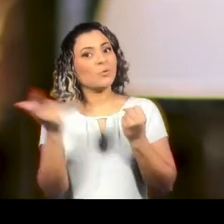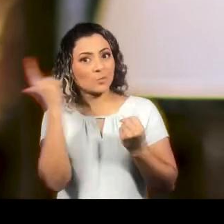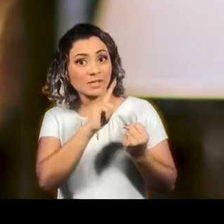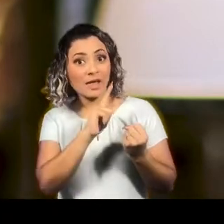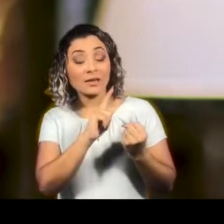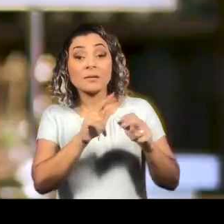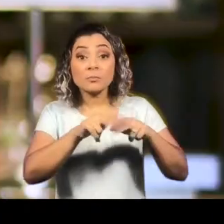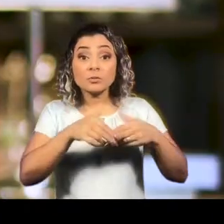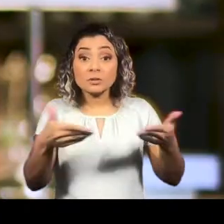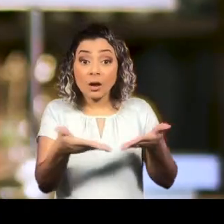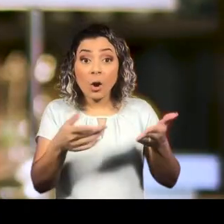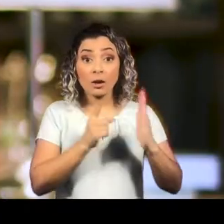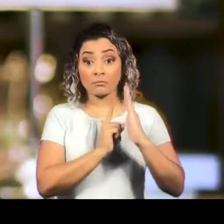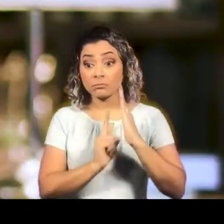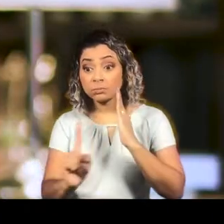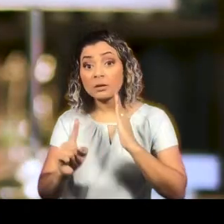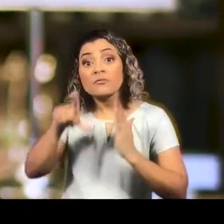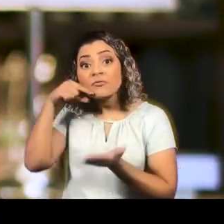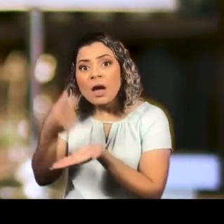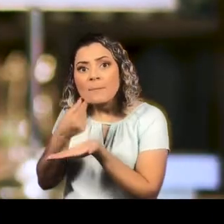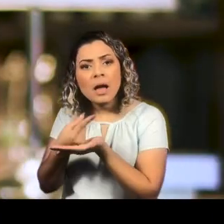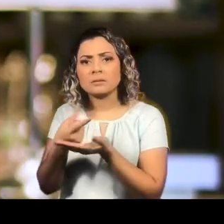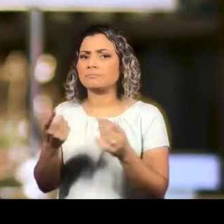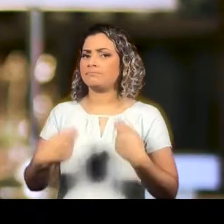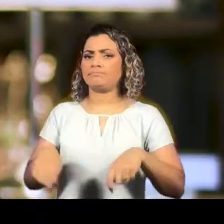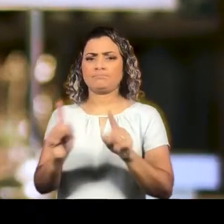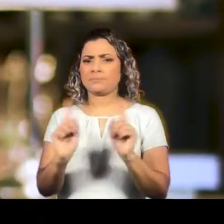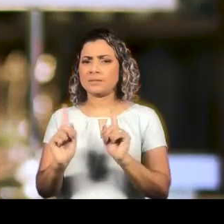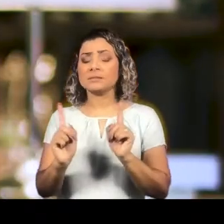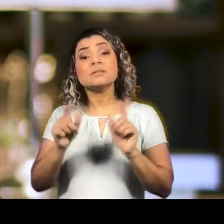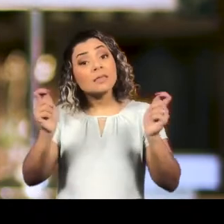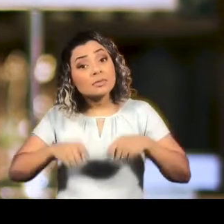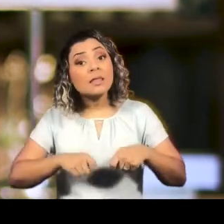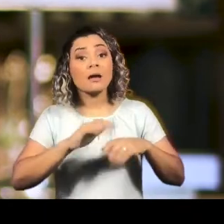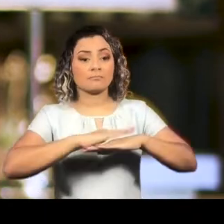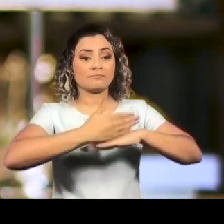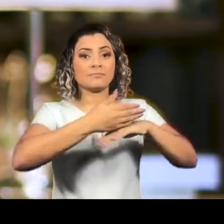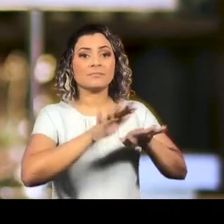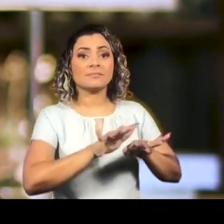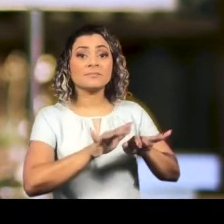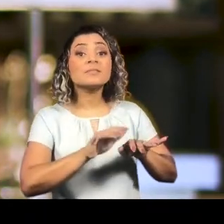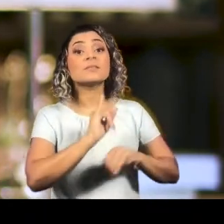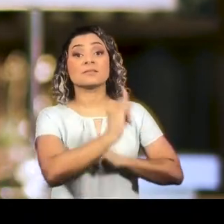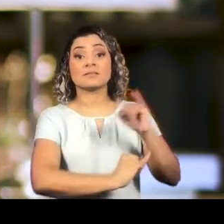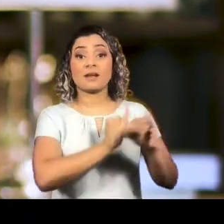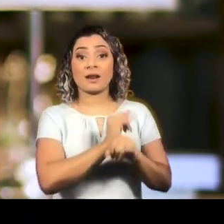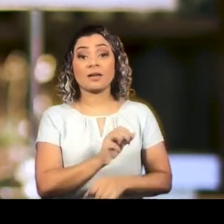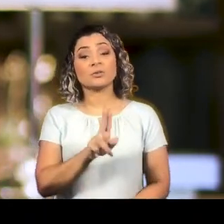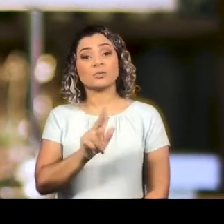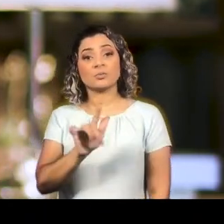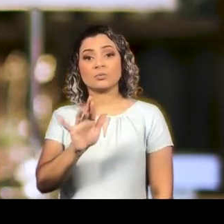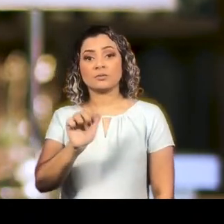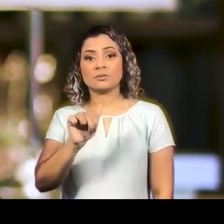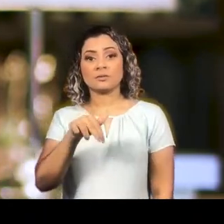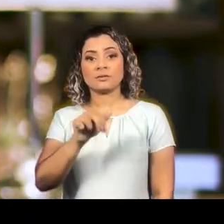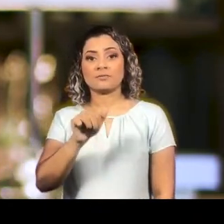com segurança. Ao invés de ir até a farmácia, peça seus medicamentos pelo site